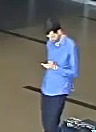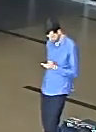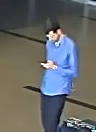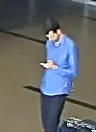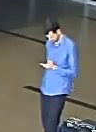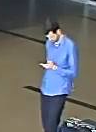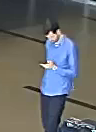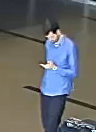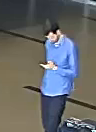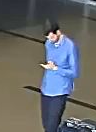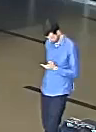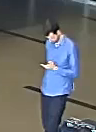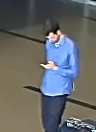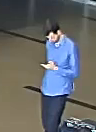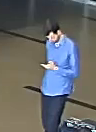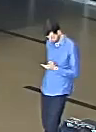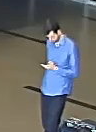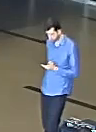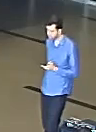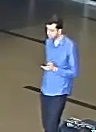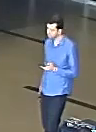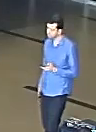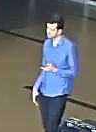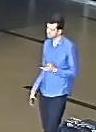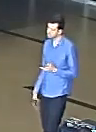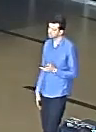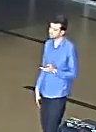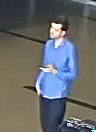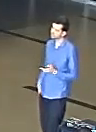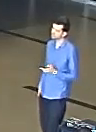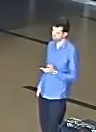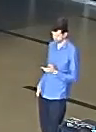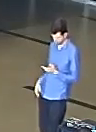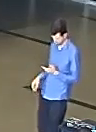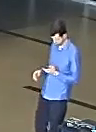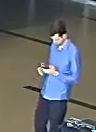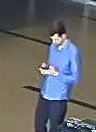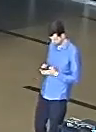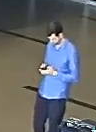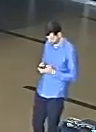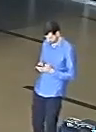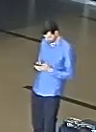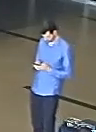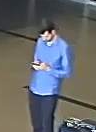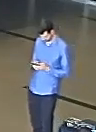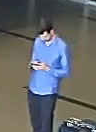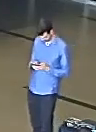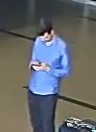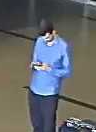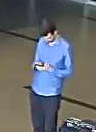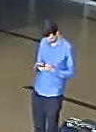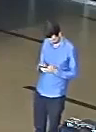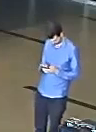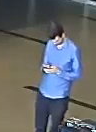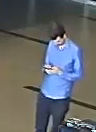então o que que essa lei diz o estatuto da pessoa com deficiência igualdade e não